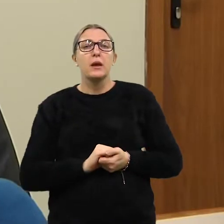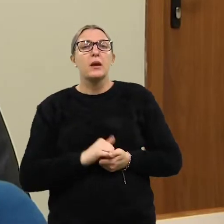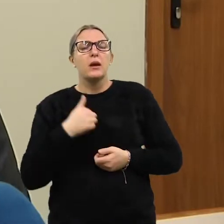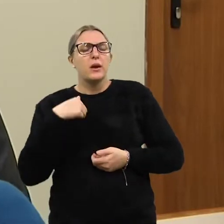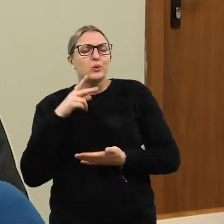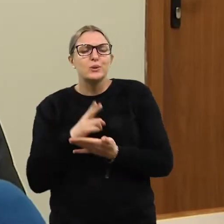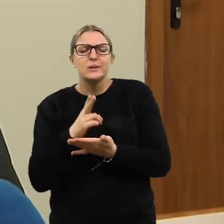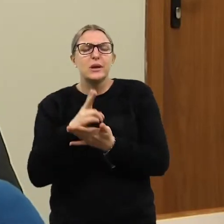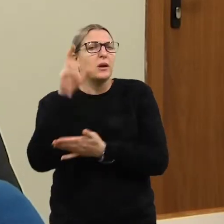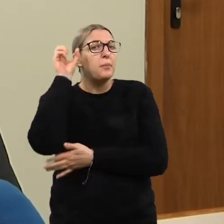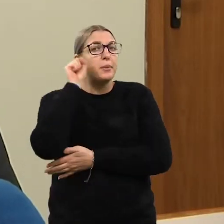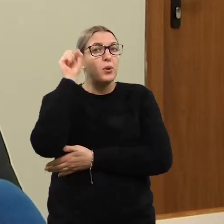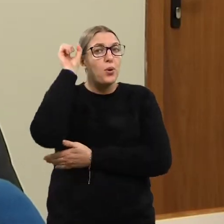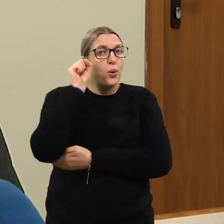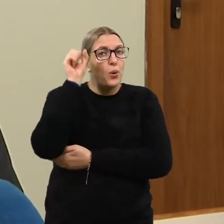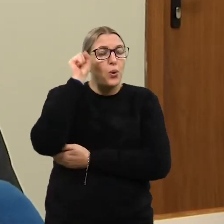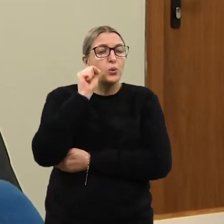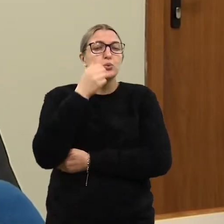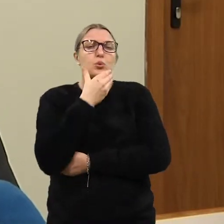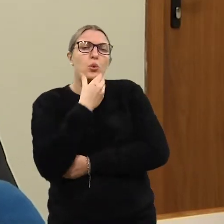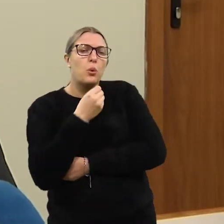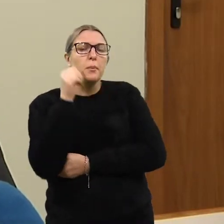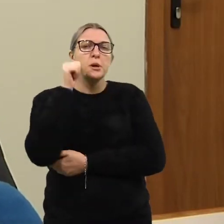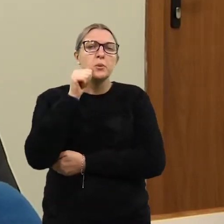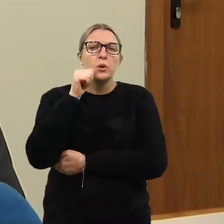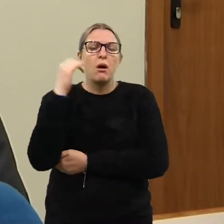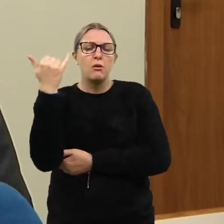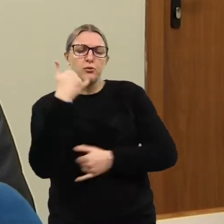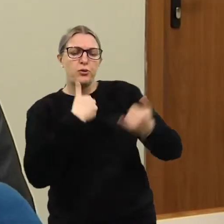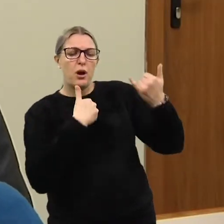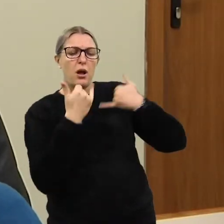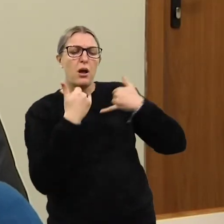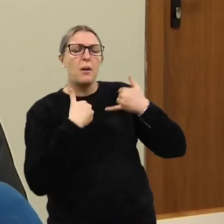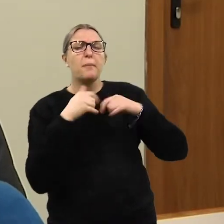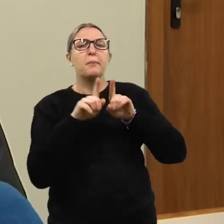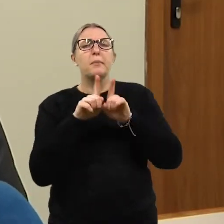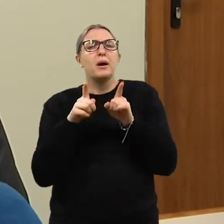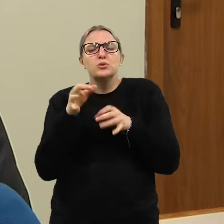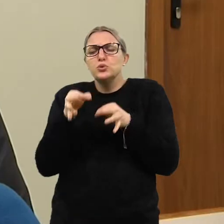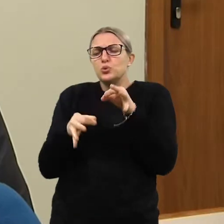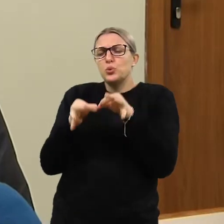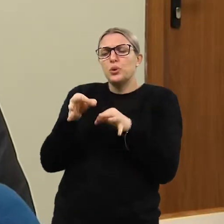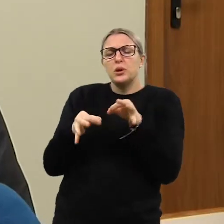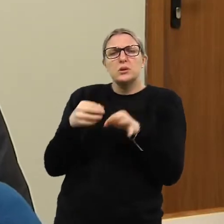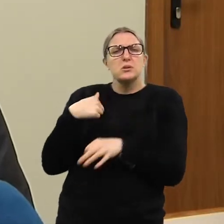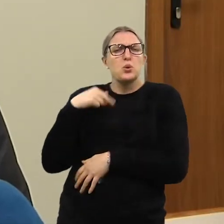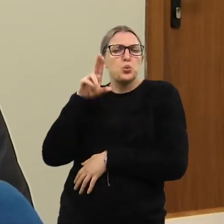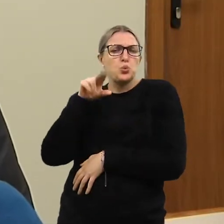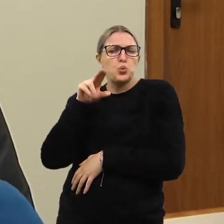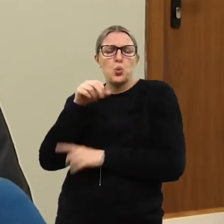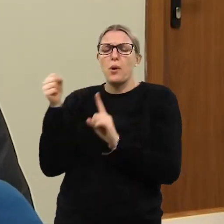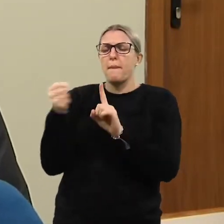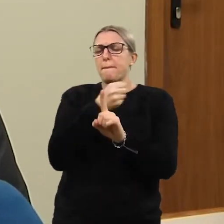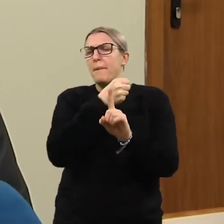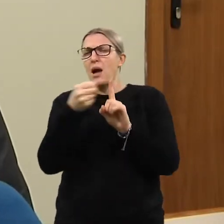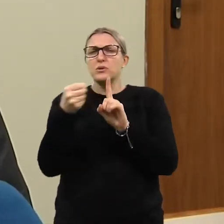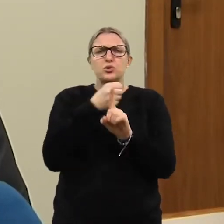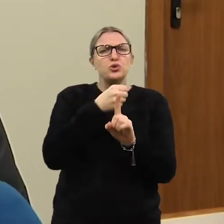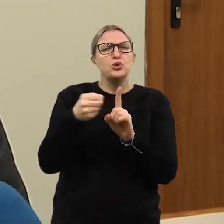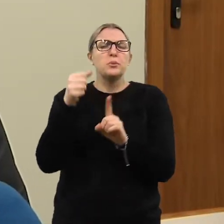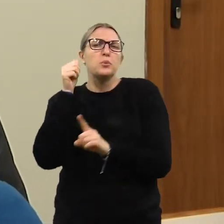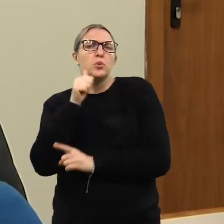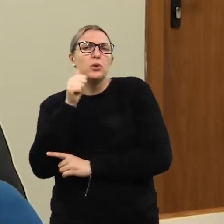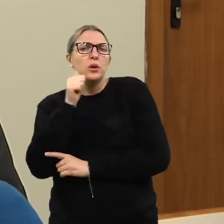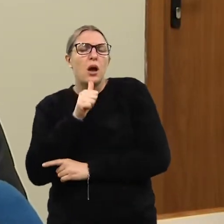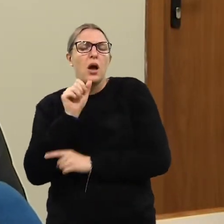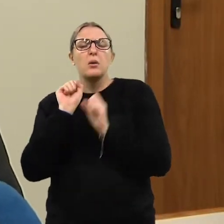está gravando a entrevista agora, eu ouço semanalmente tanto homens como mulheres me dizerem: mas doutora, eu nunca